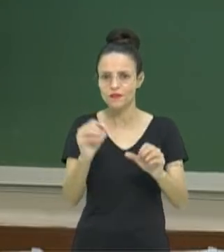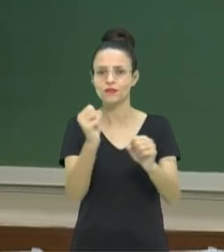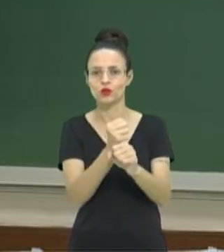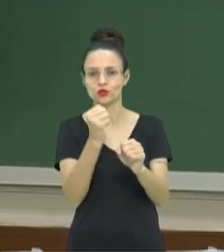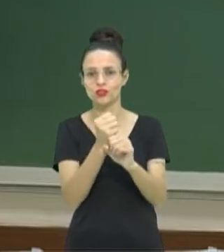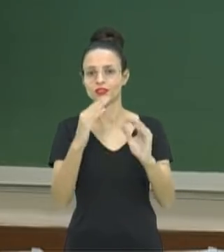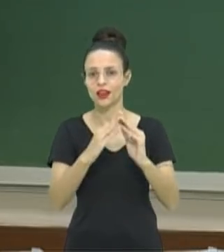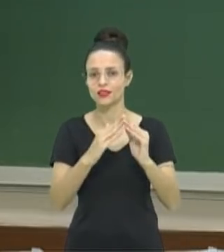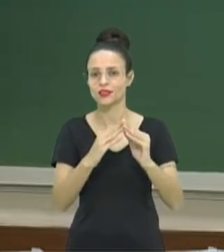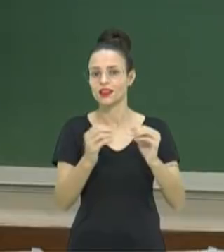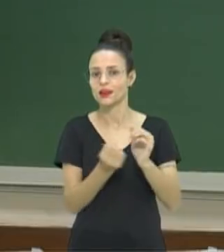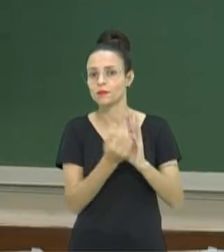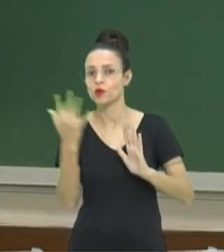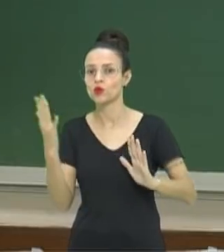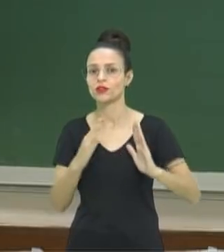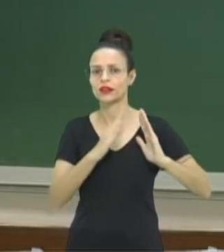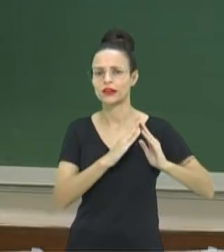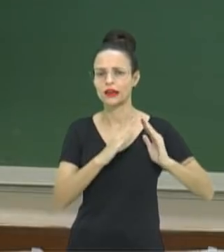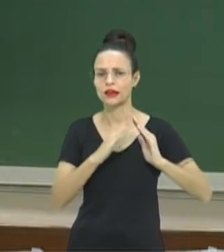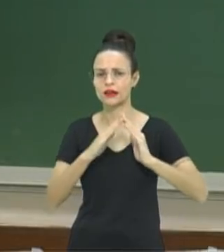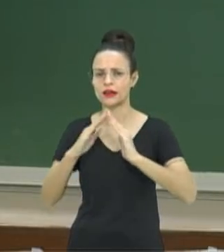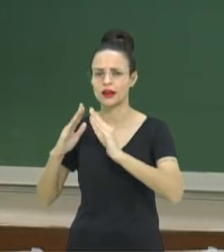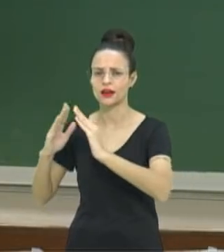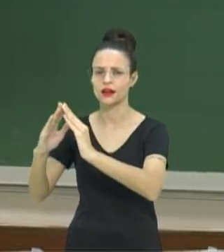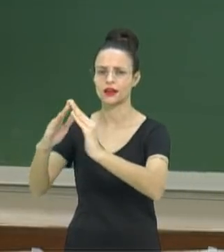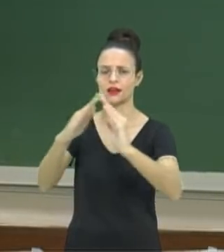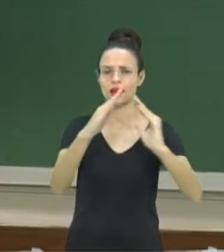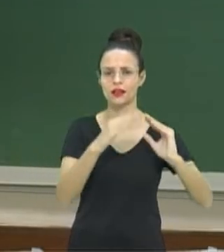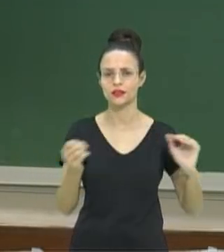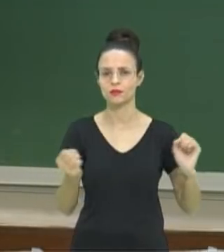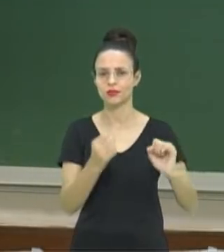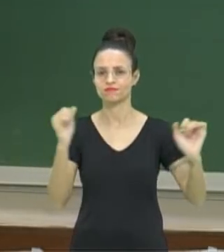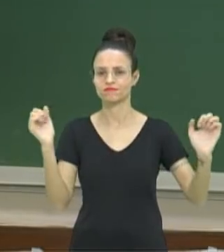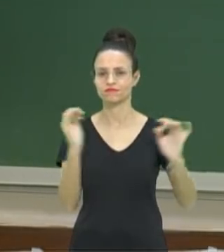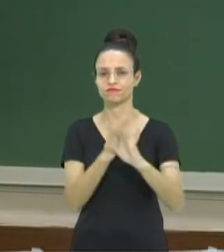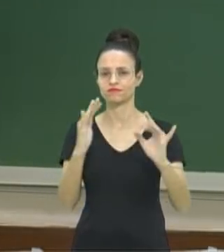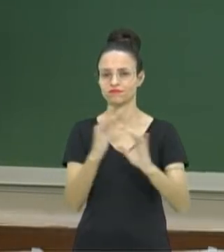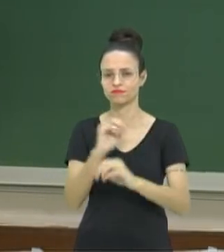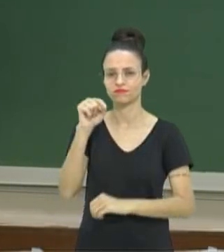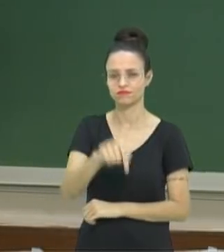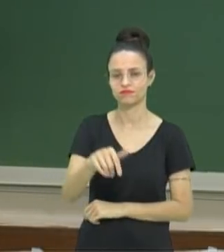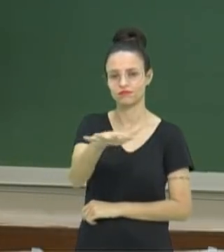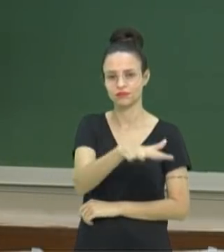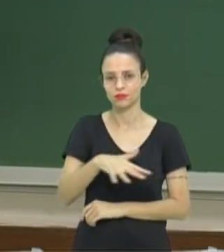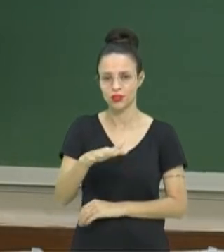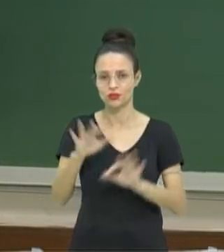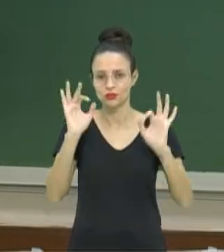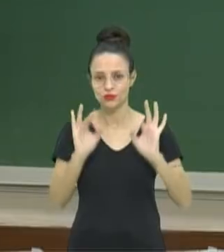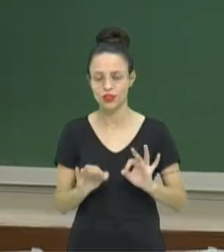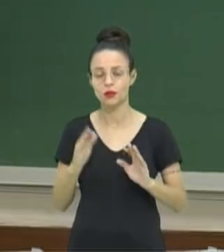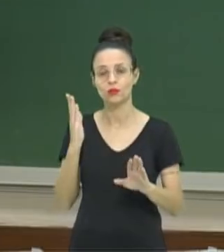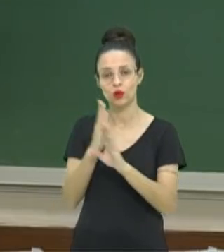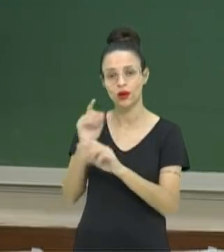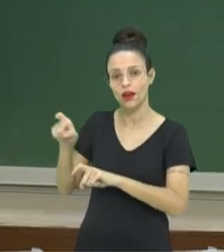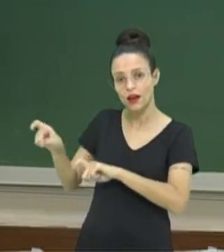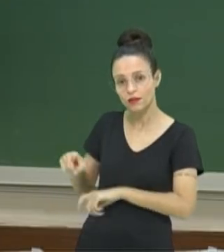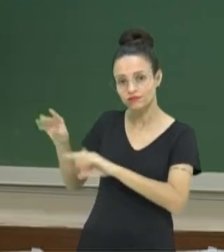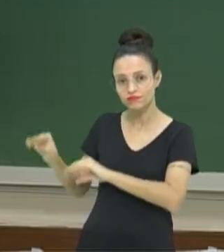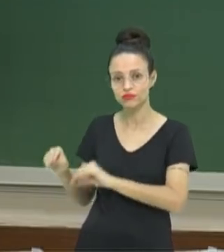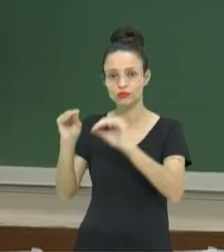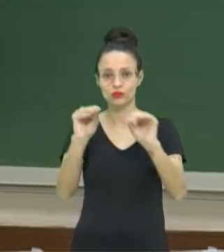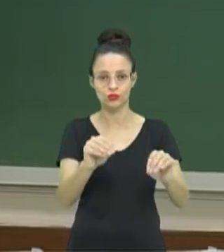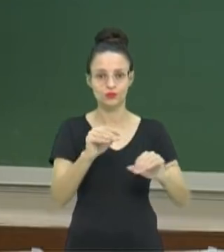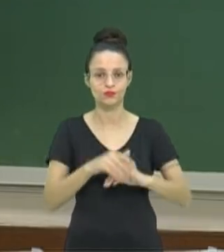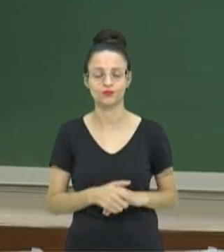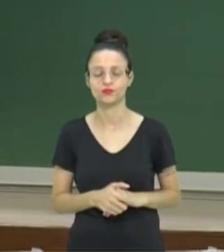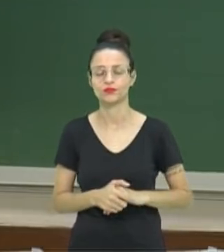ser várias casas, são muitas pessoas ocupando ali, aglomeradas num determinado espaço, certo? Que migraram de outras áreas.